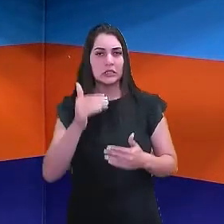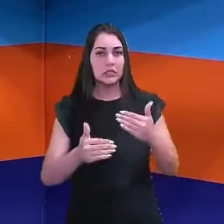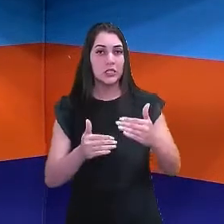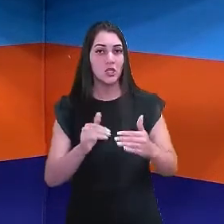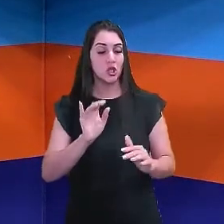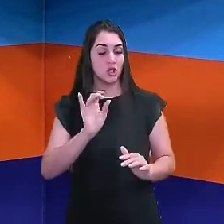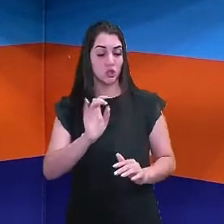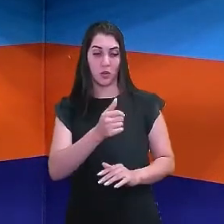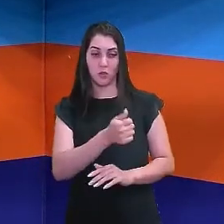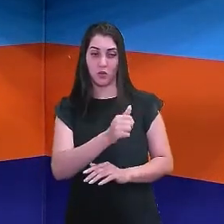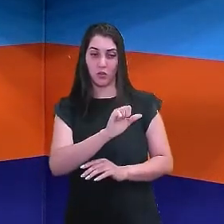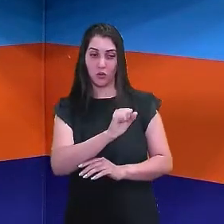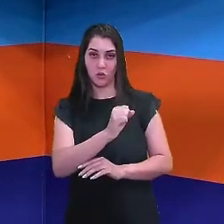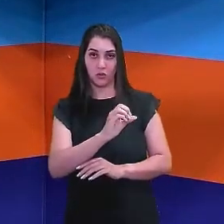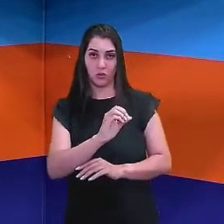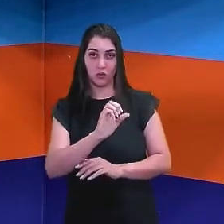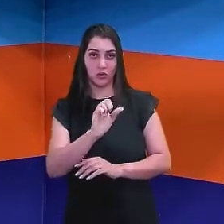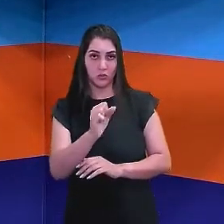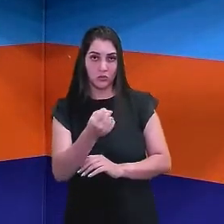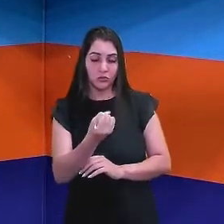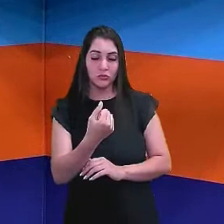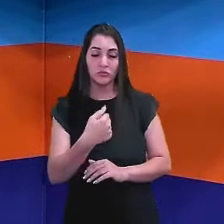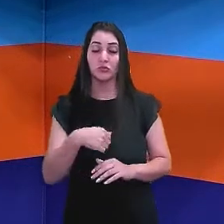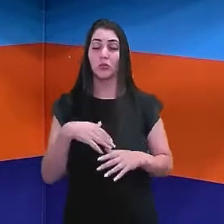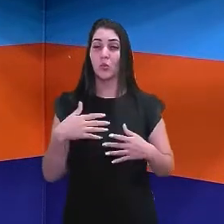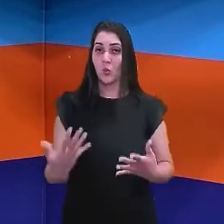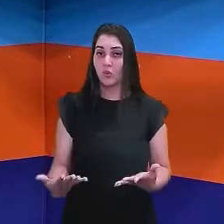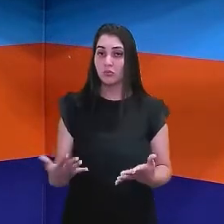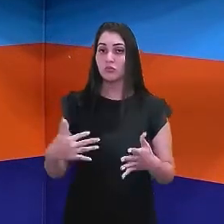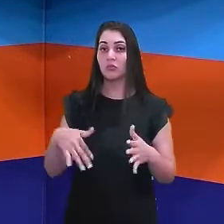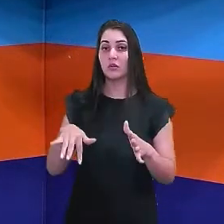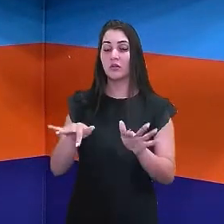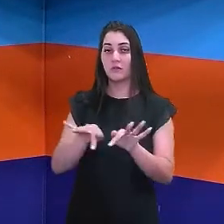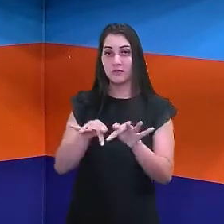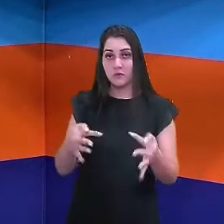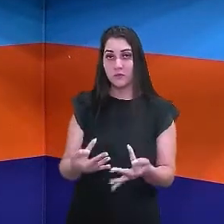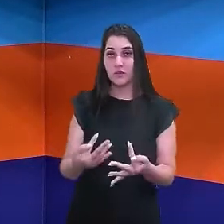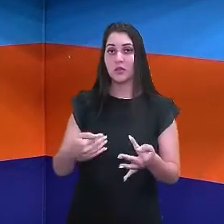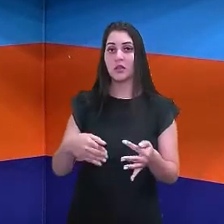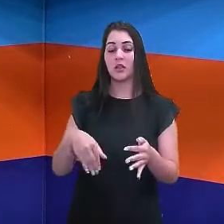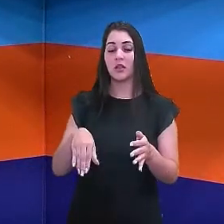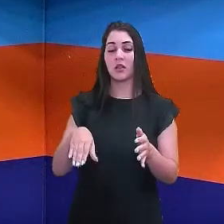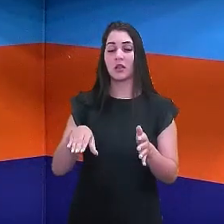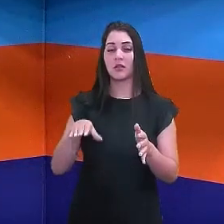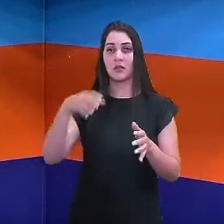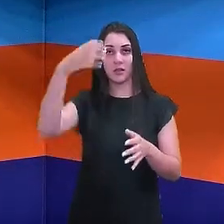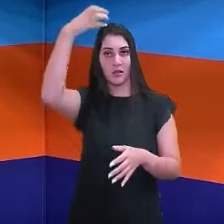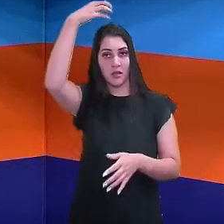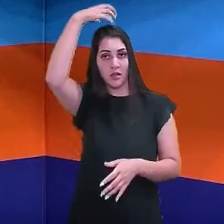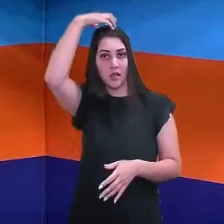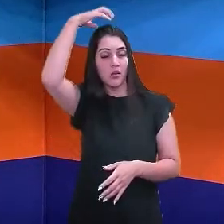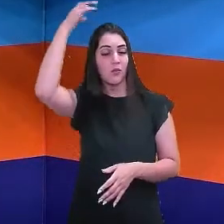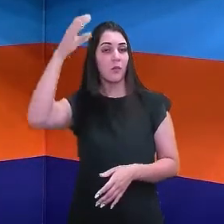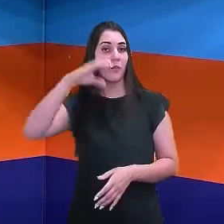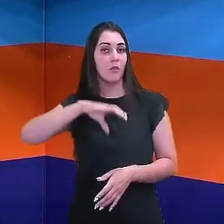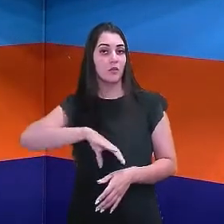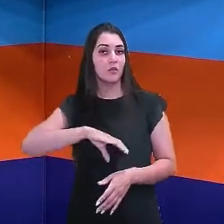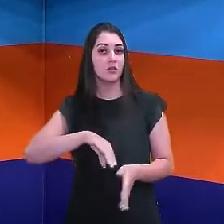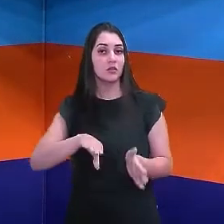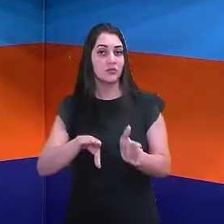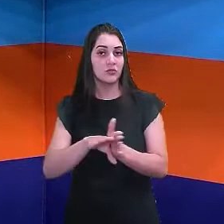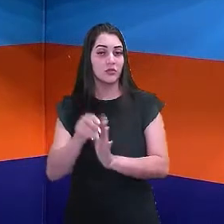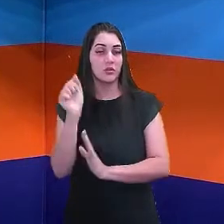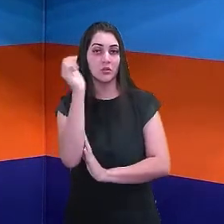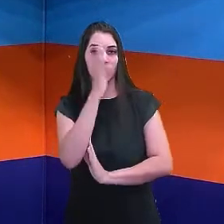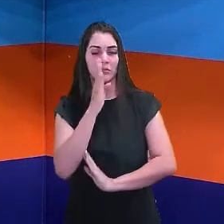1808, quando a família real portuguesa chega ao país, mas muito tempo antes, quando